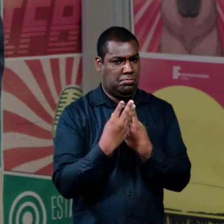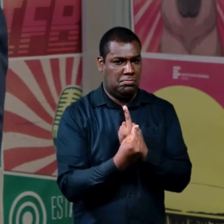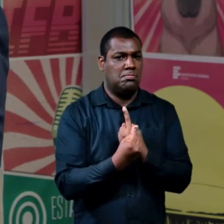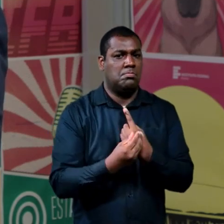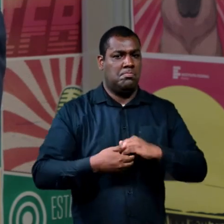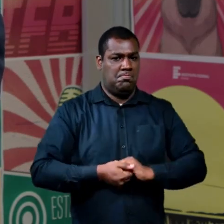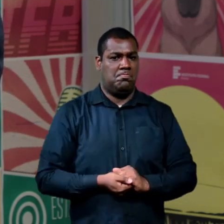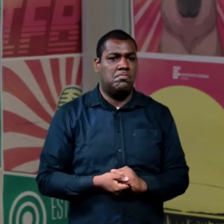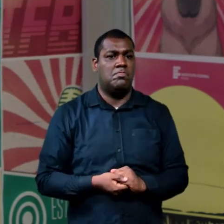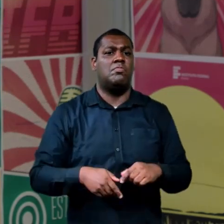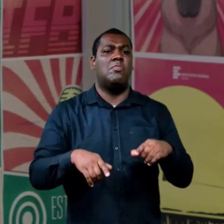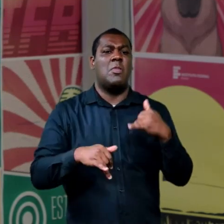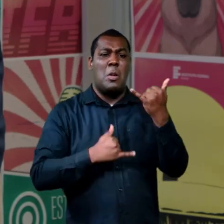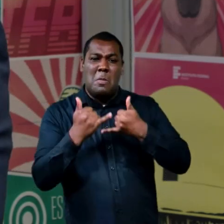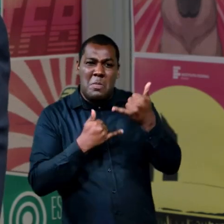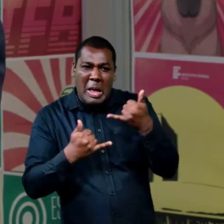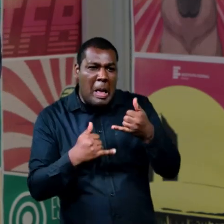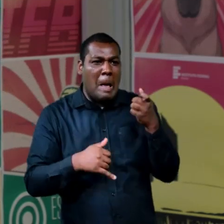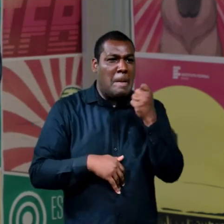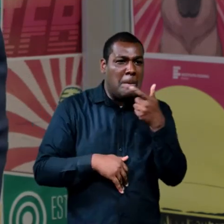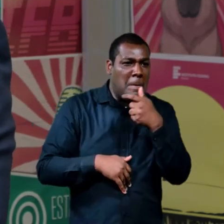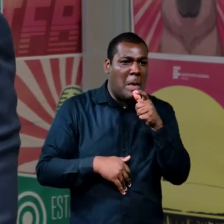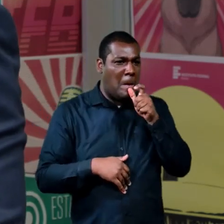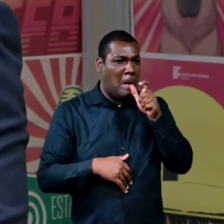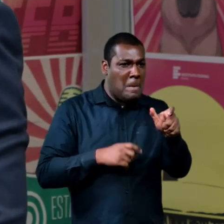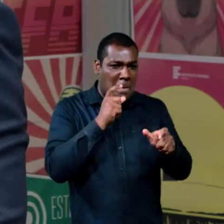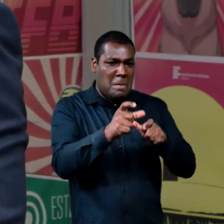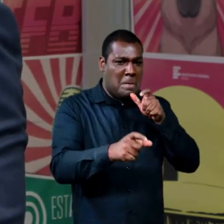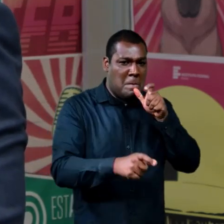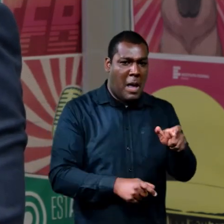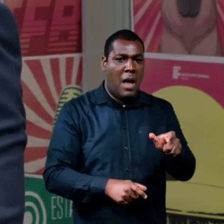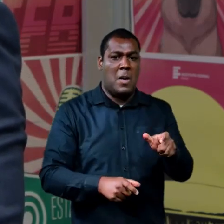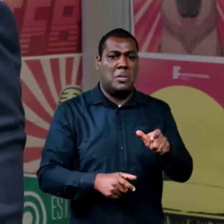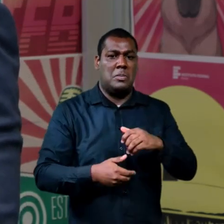Também brincadeiras ofensivas, reiteradas,